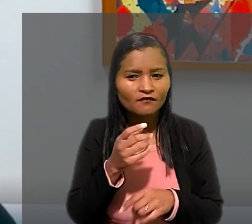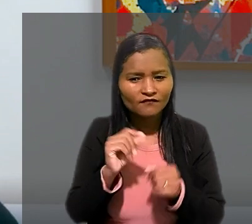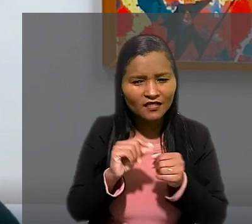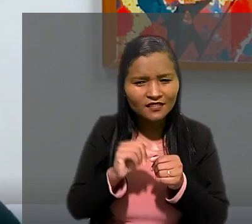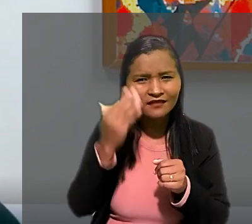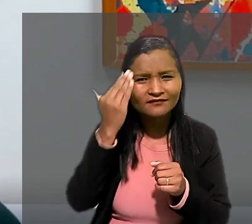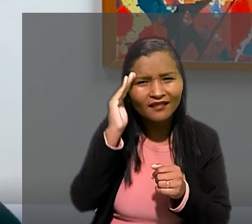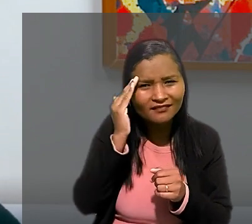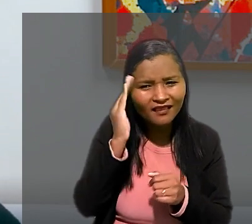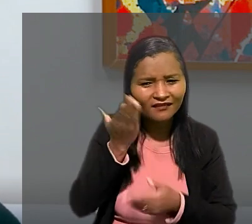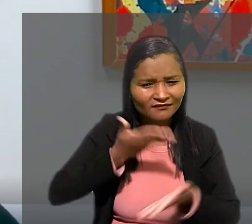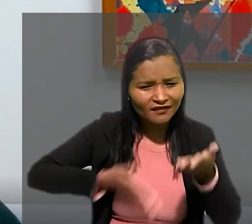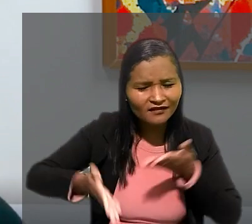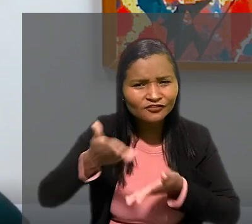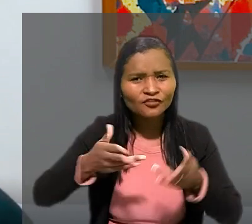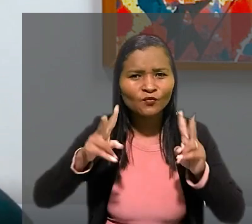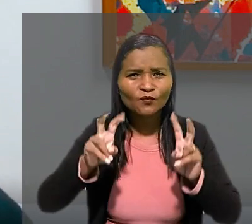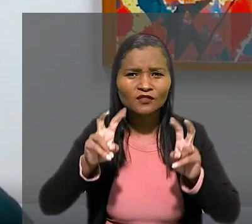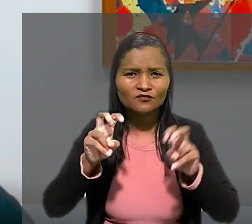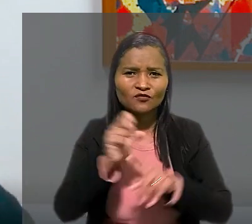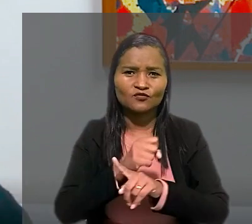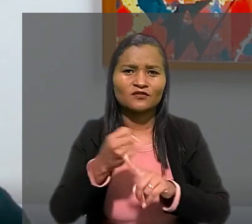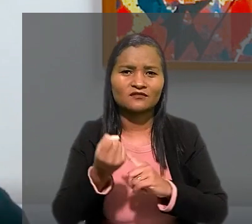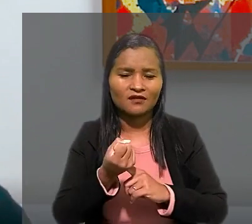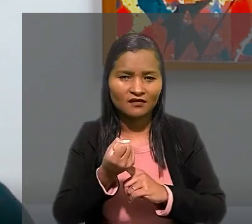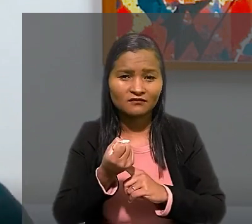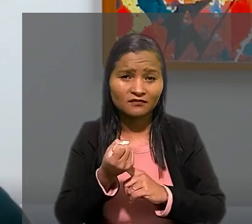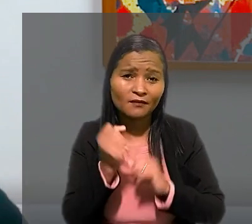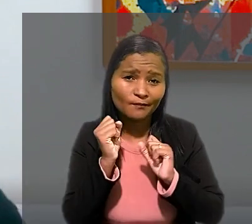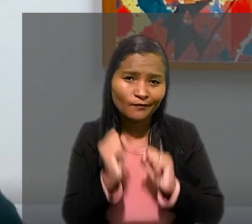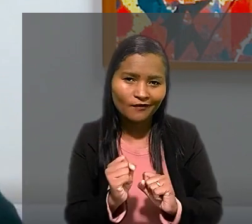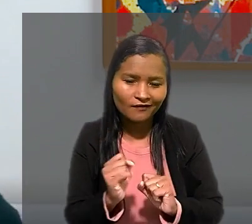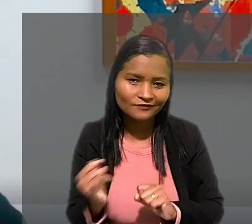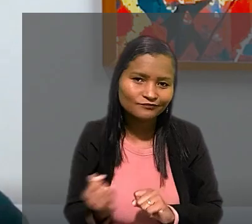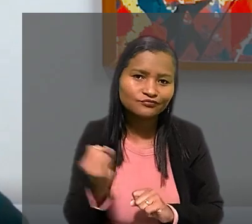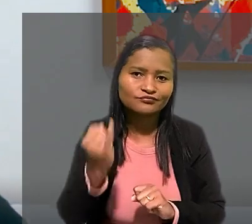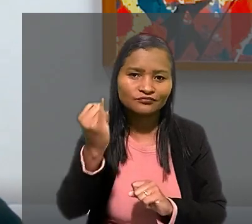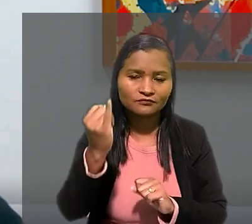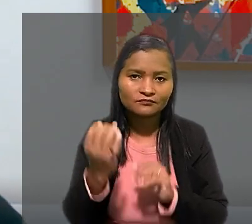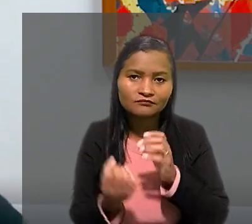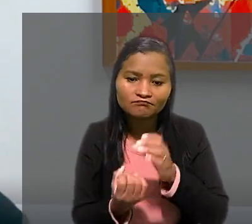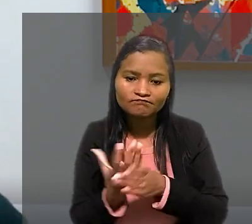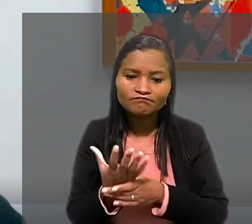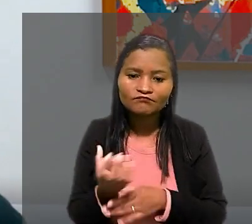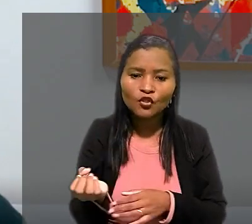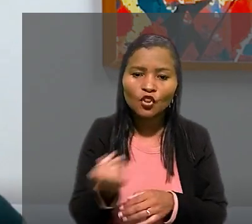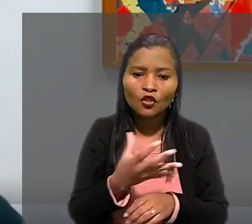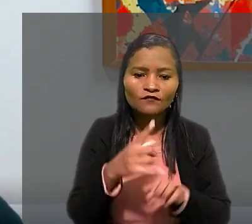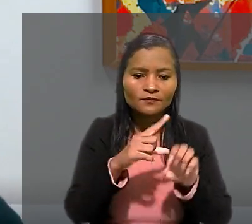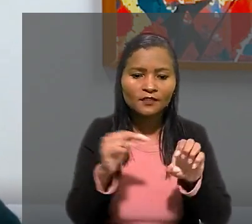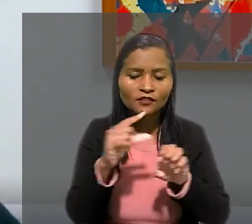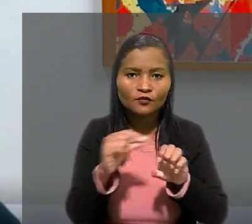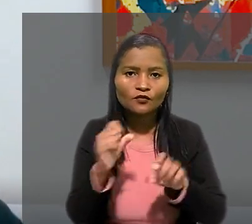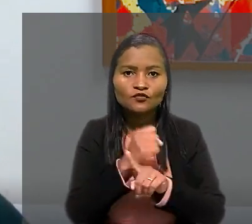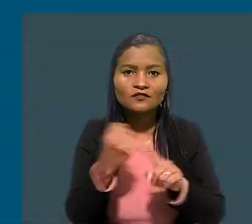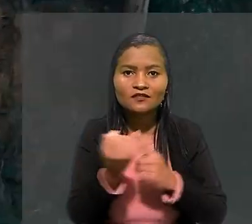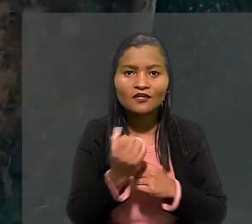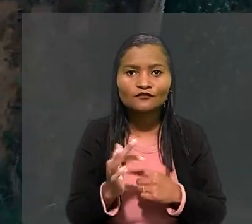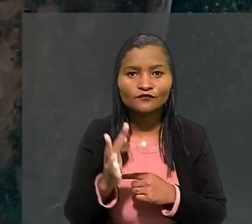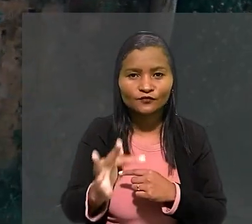interagirem com questões sociais. Isso pode ser muito relevante para a criação de novos empreendedores sociais no